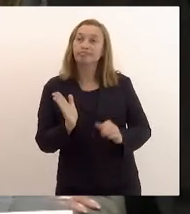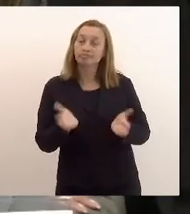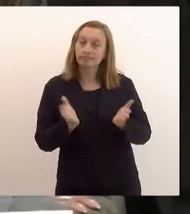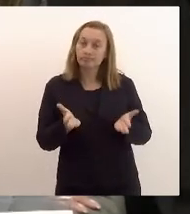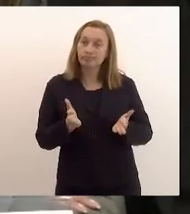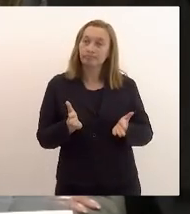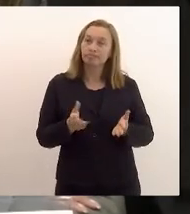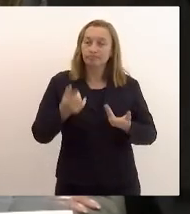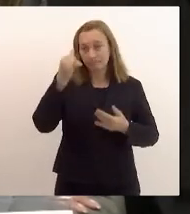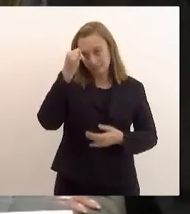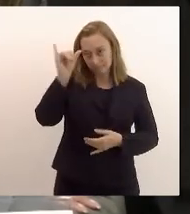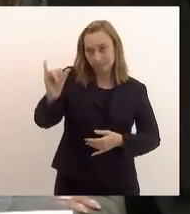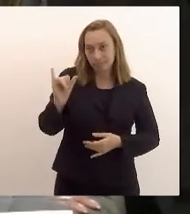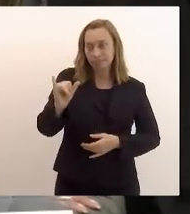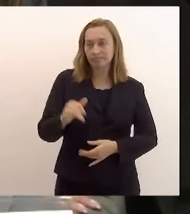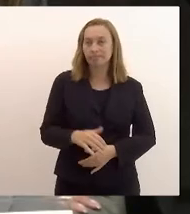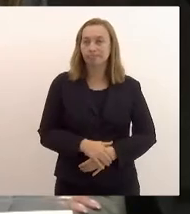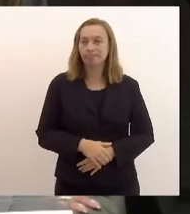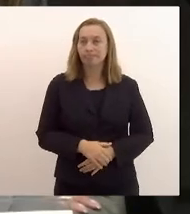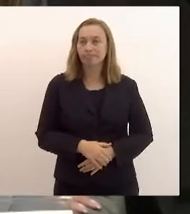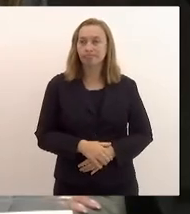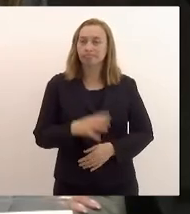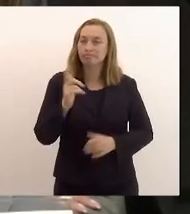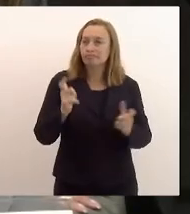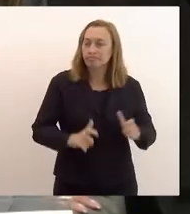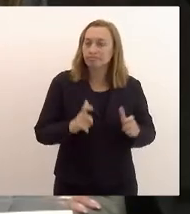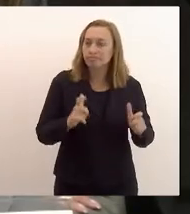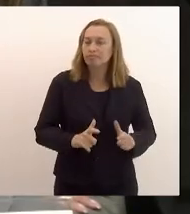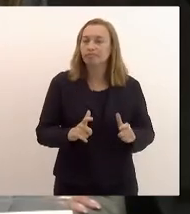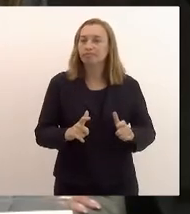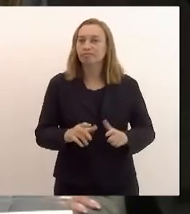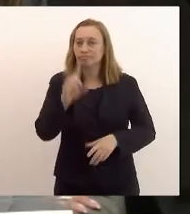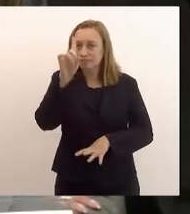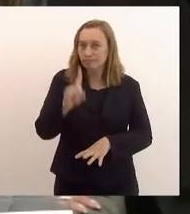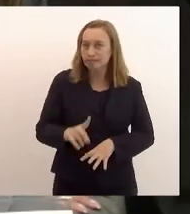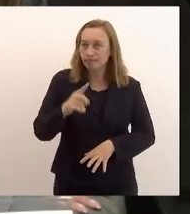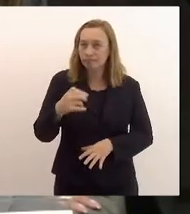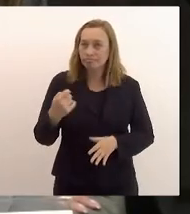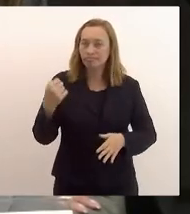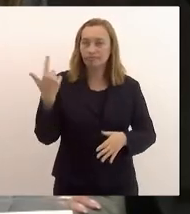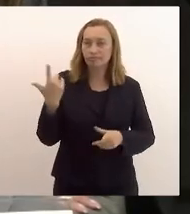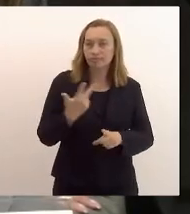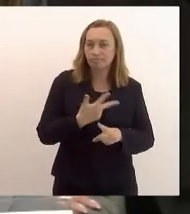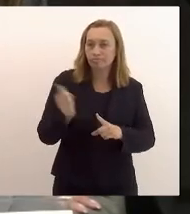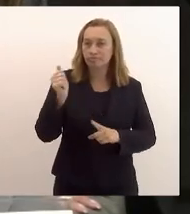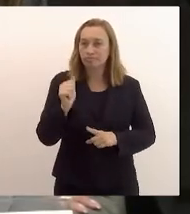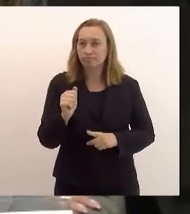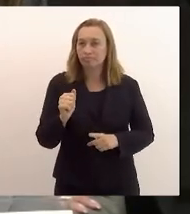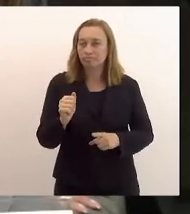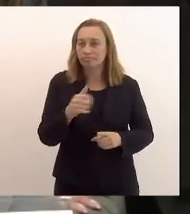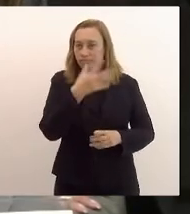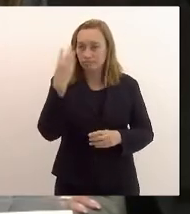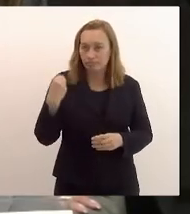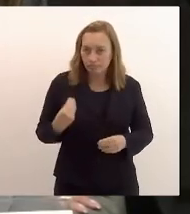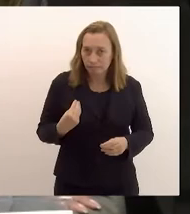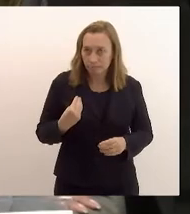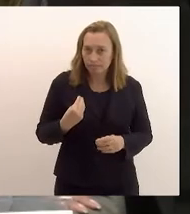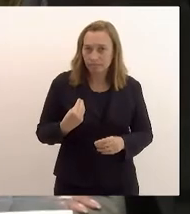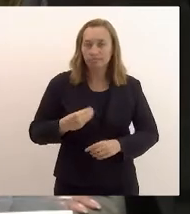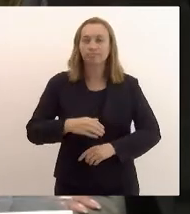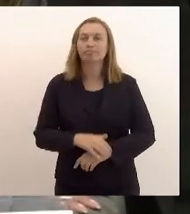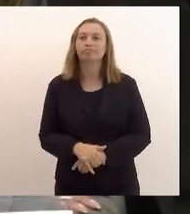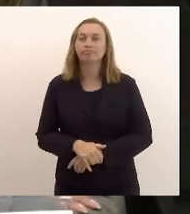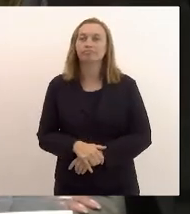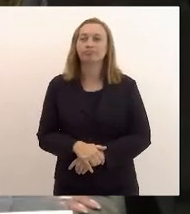evitando e o ambiente os direitos as conquistas sejam soterradas e